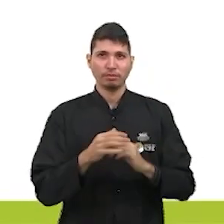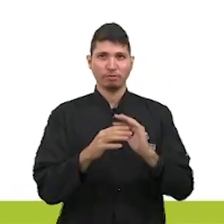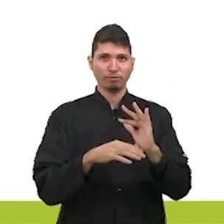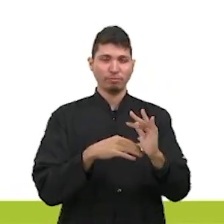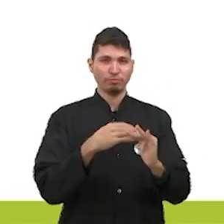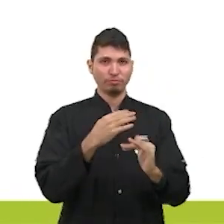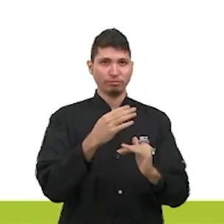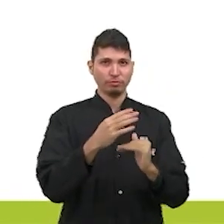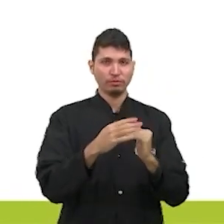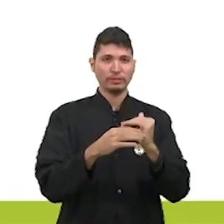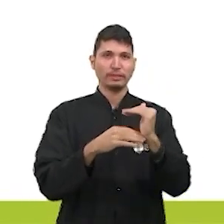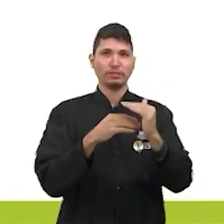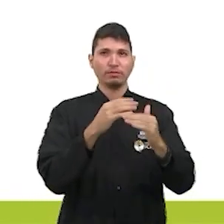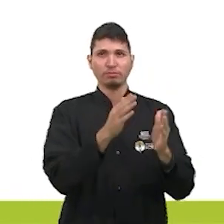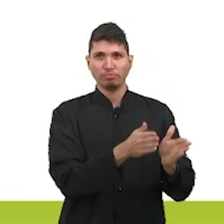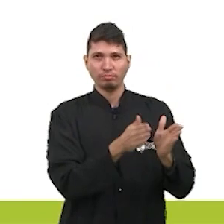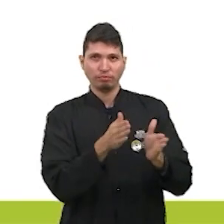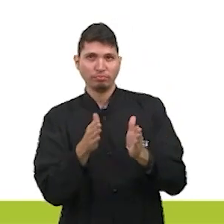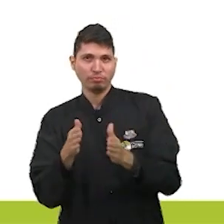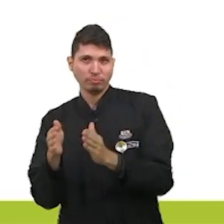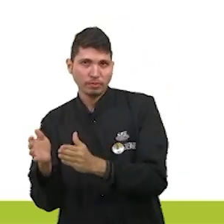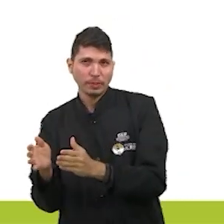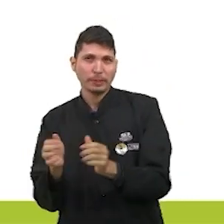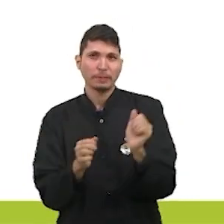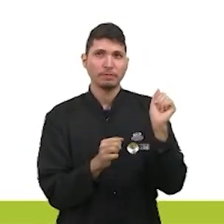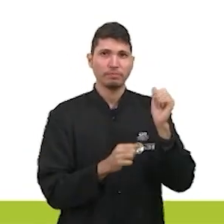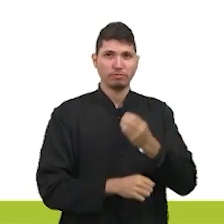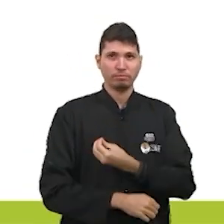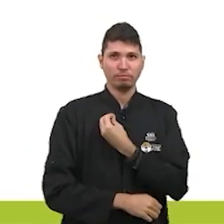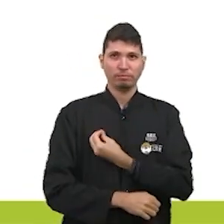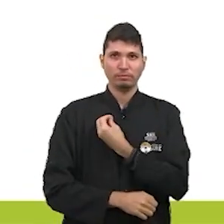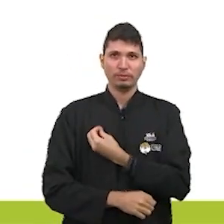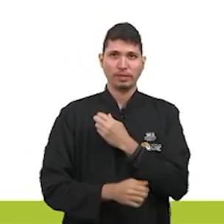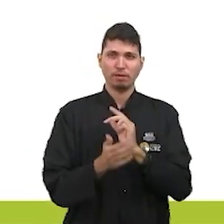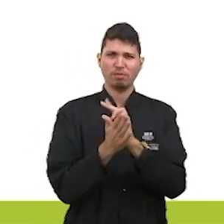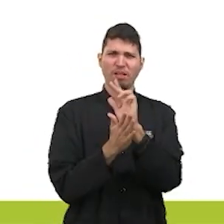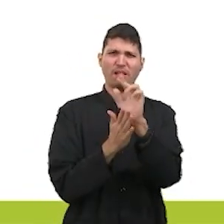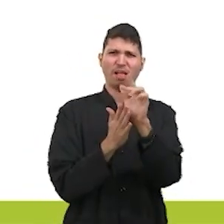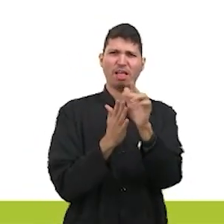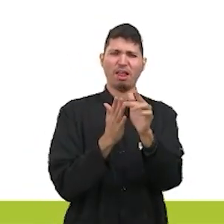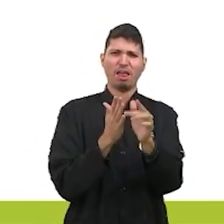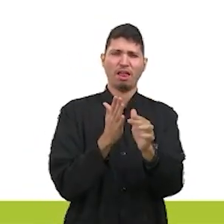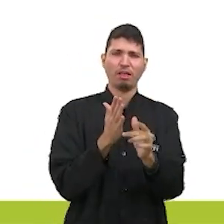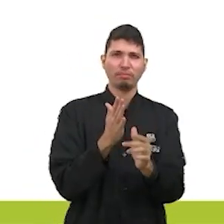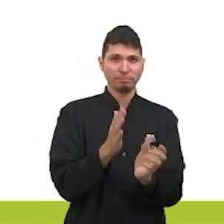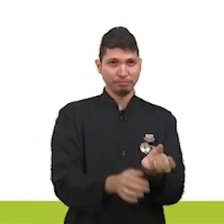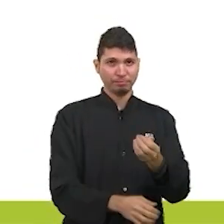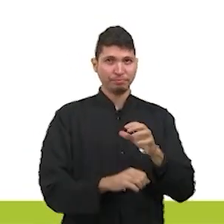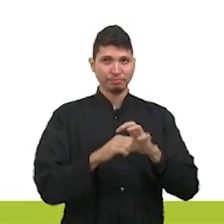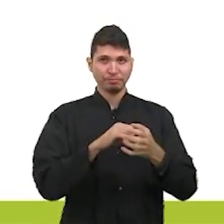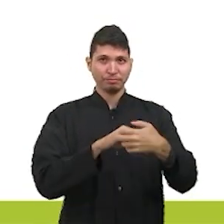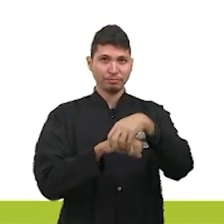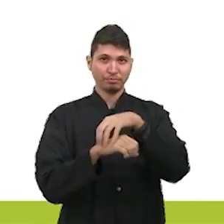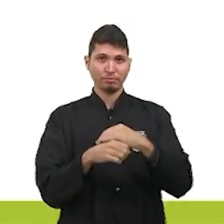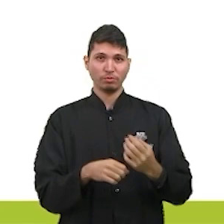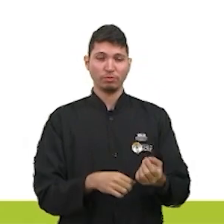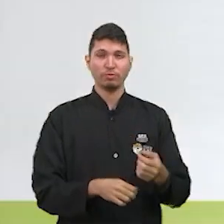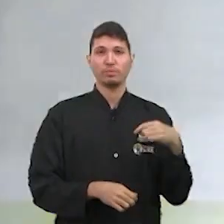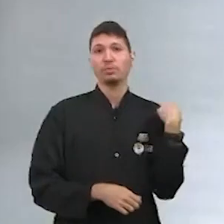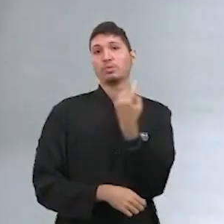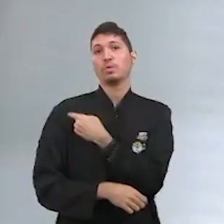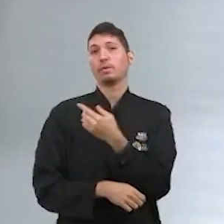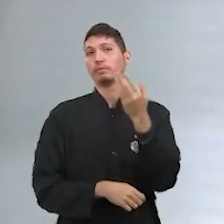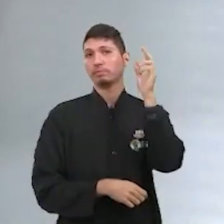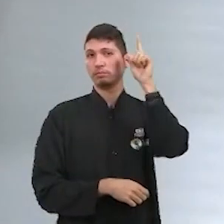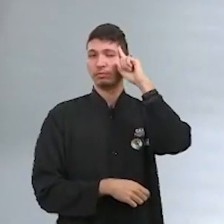temos inúmeras moléculas interagindo entre si. Então, no nosso cotidiano, se a gente realmente